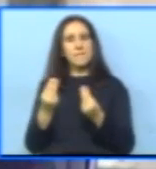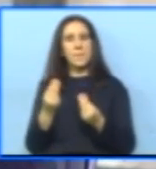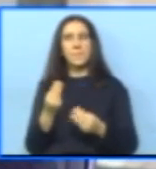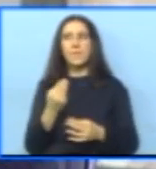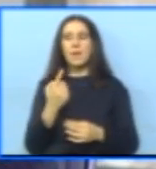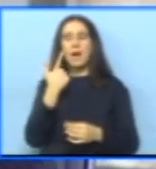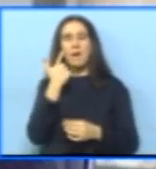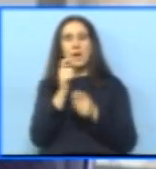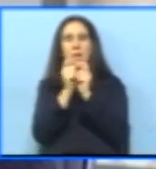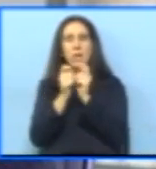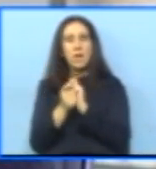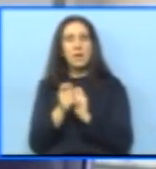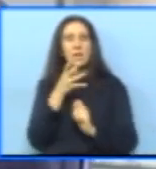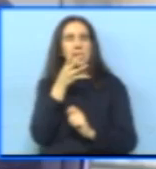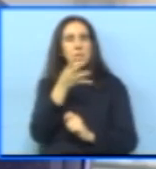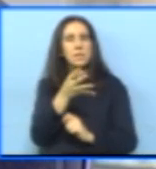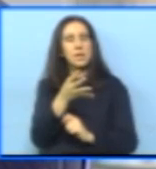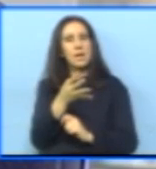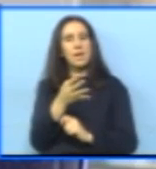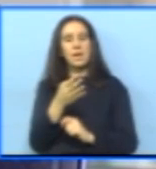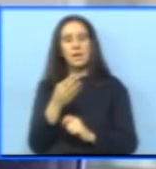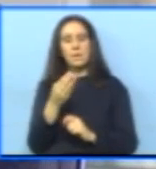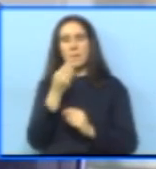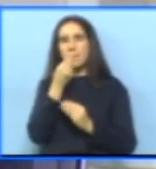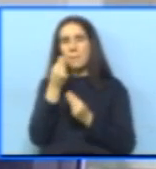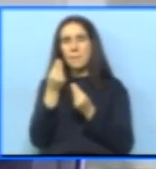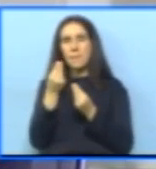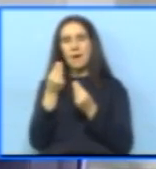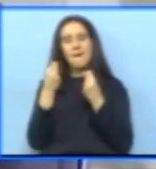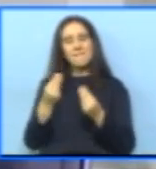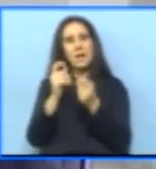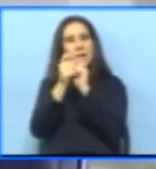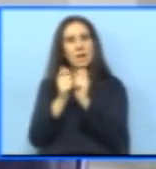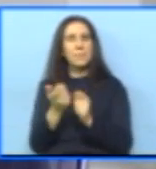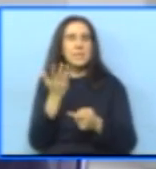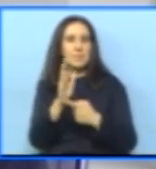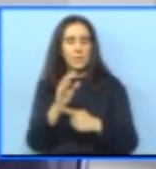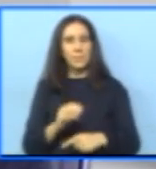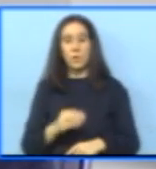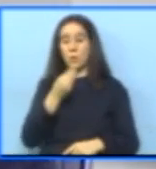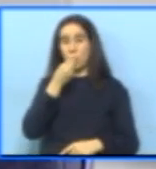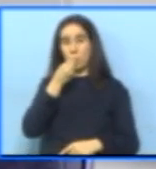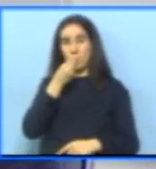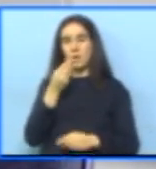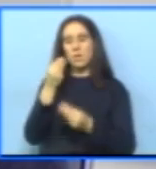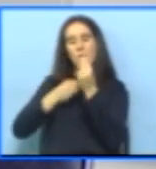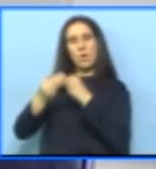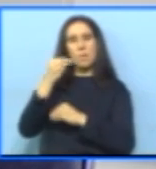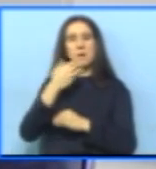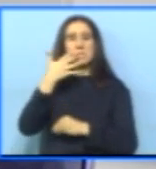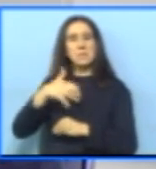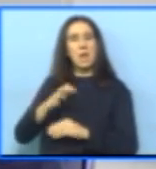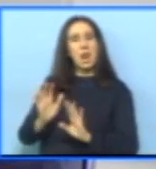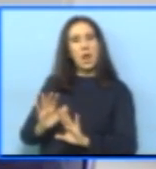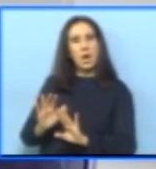pudéssemos afinar um bocadinho mais, dizer que é apurar o sabor. O exemplo é claro, a gente pode comer comida sem sal, mas não